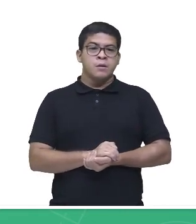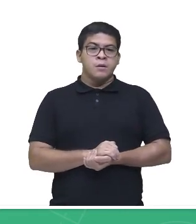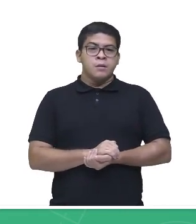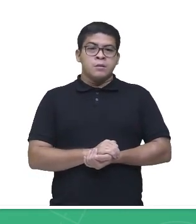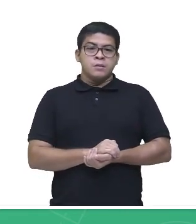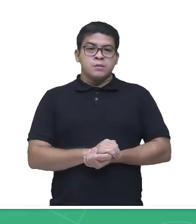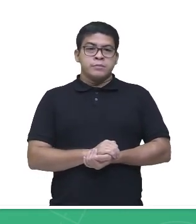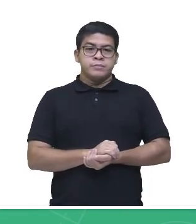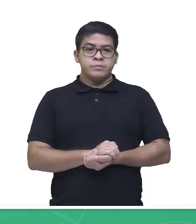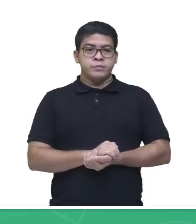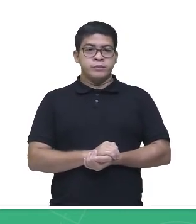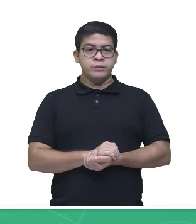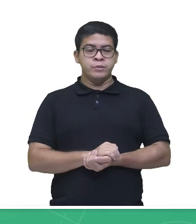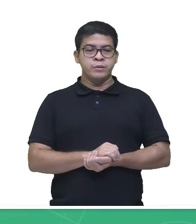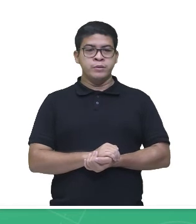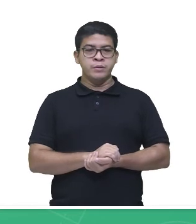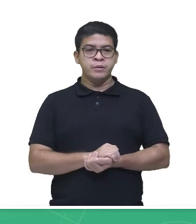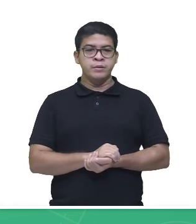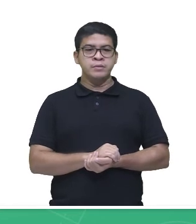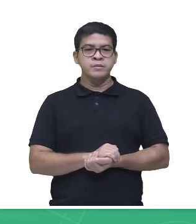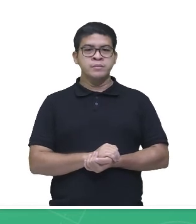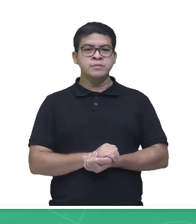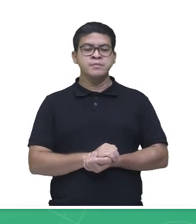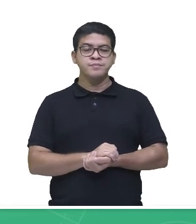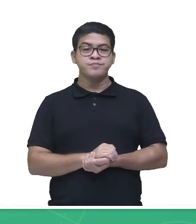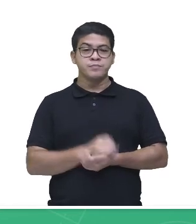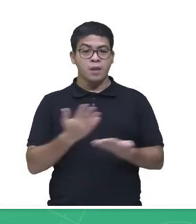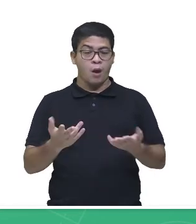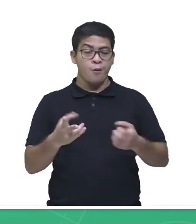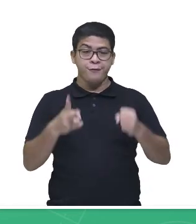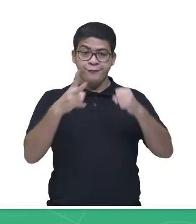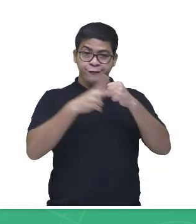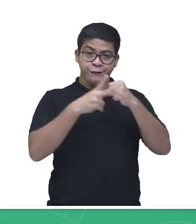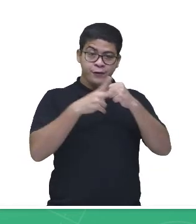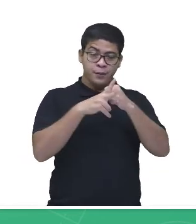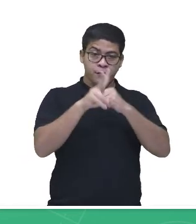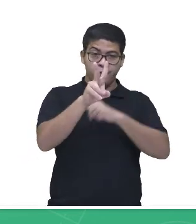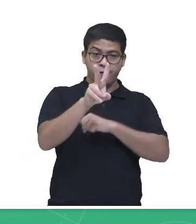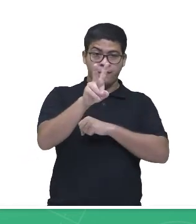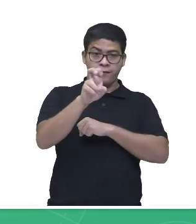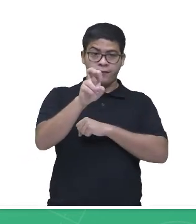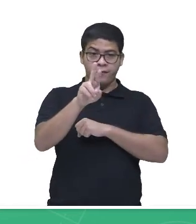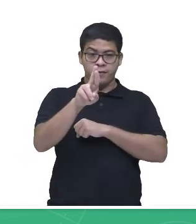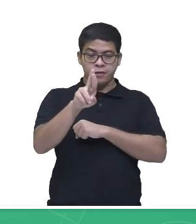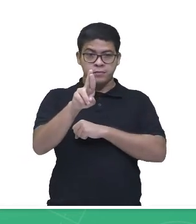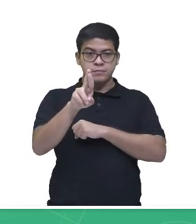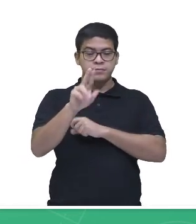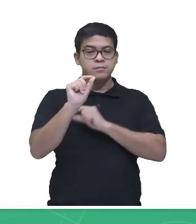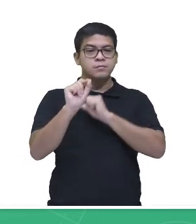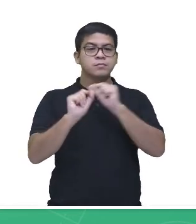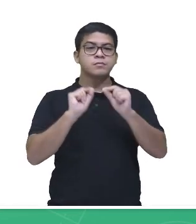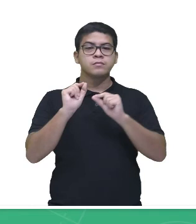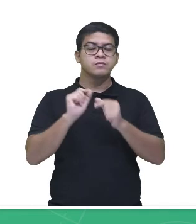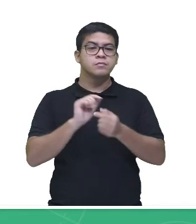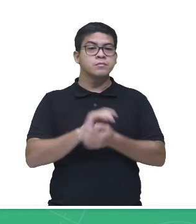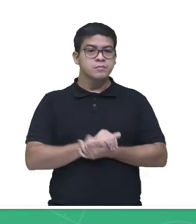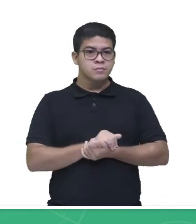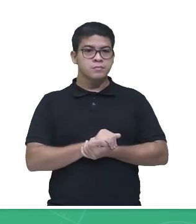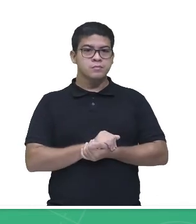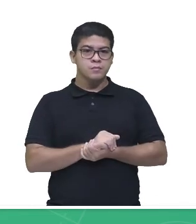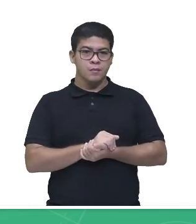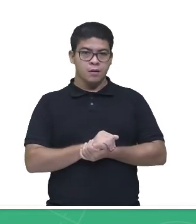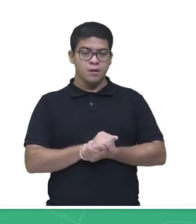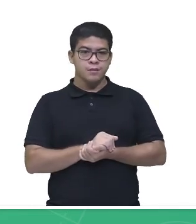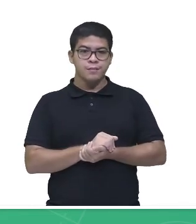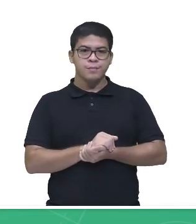ellos. Eu vou conjugar esse verbo aqui, verbo ver. Aí você diz, e agora? Agora nós temos que jogar